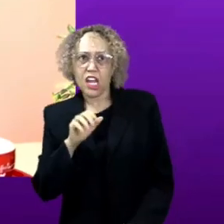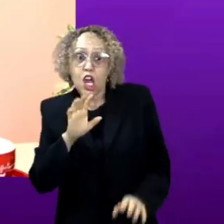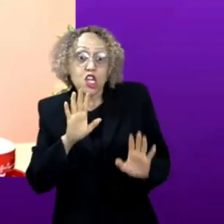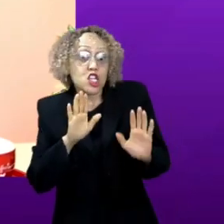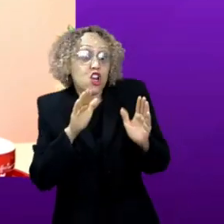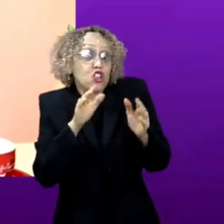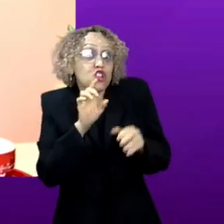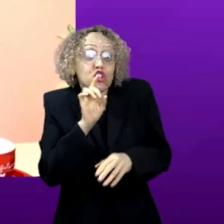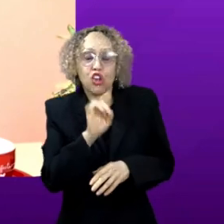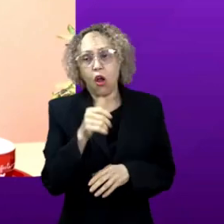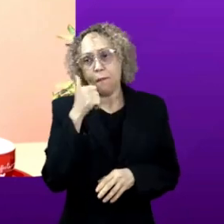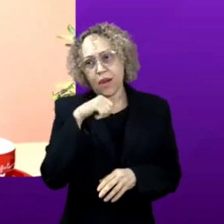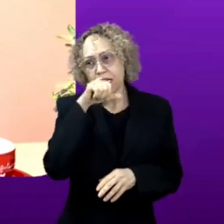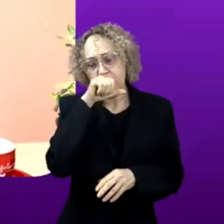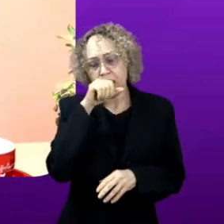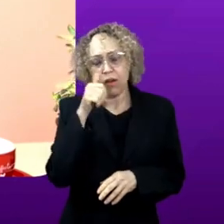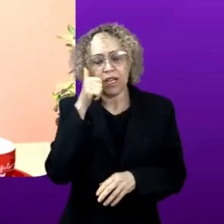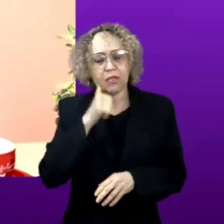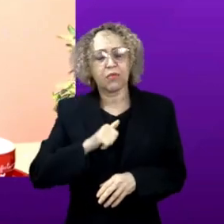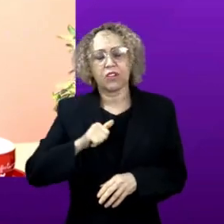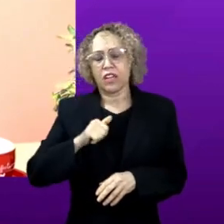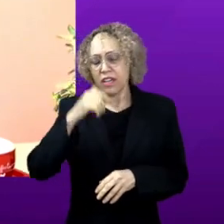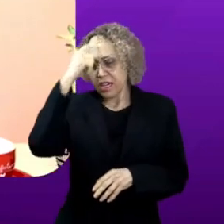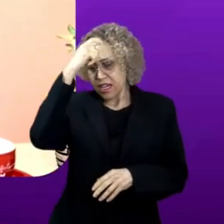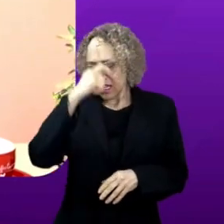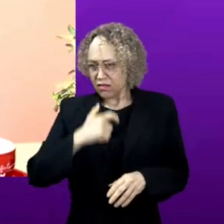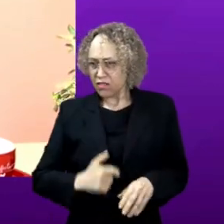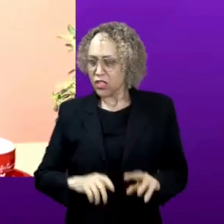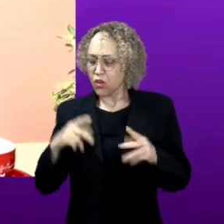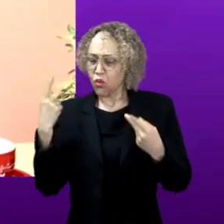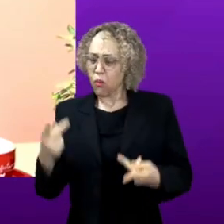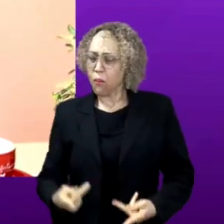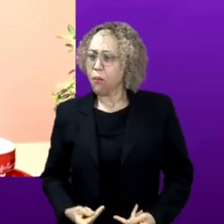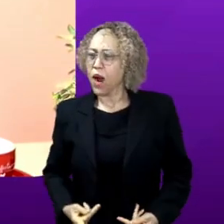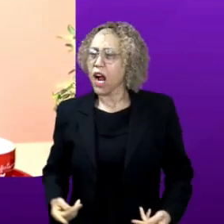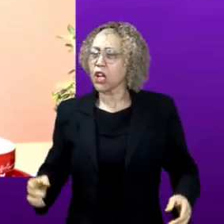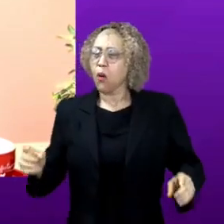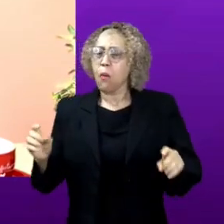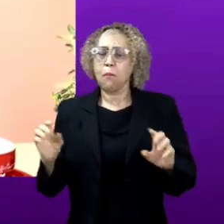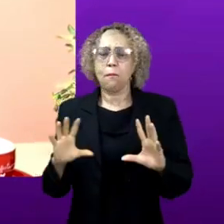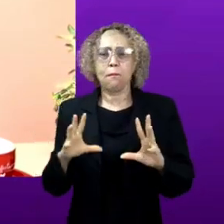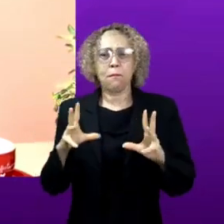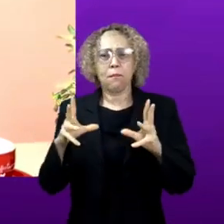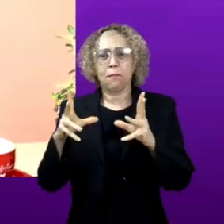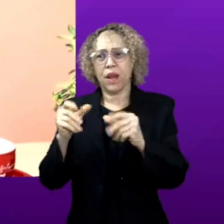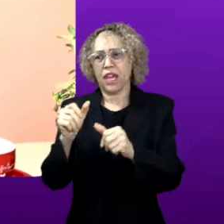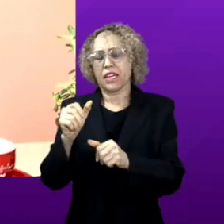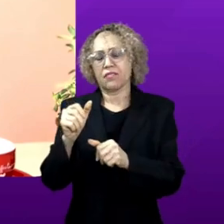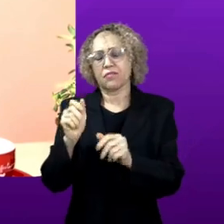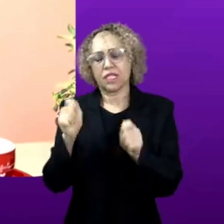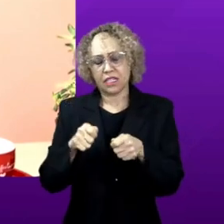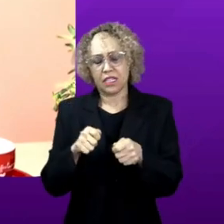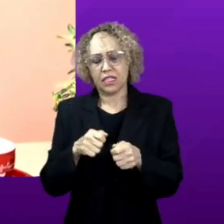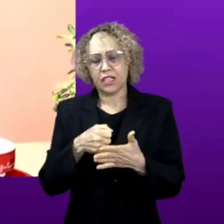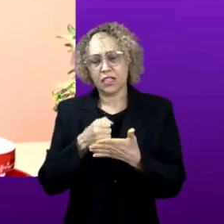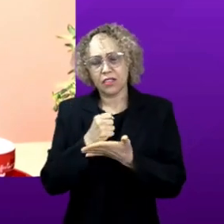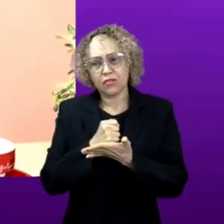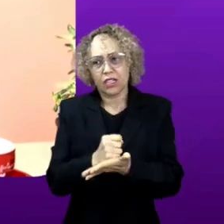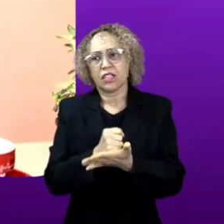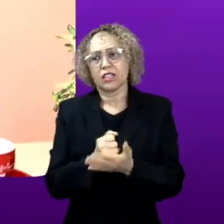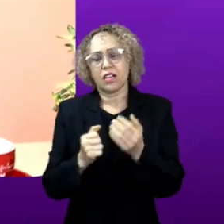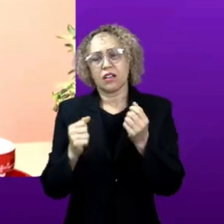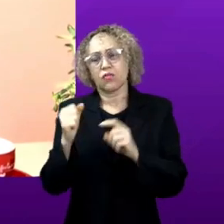e a maternidade é uma escolha e que deve ter sustentação social. Eu espero